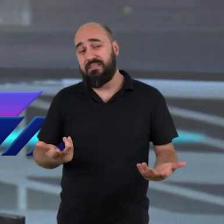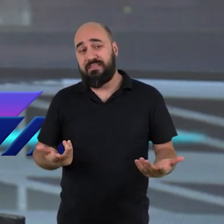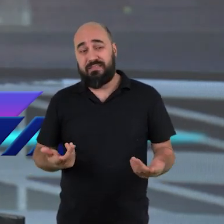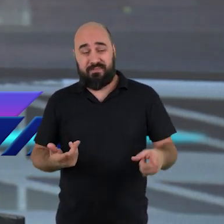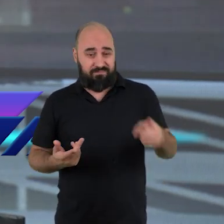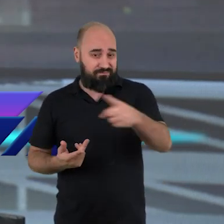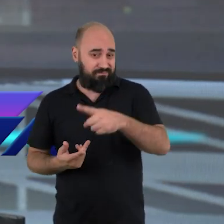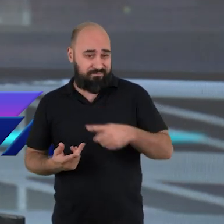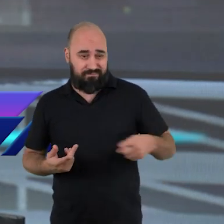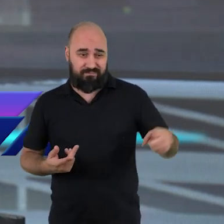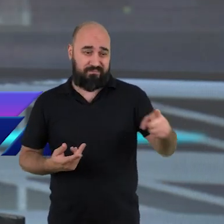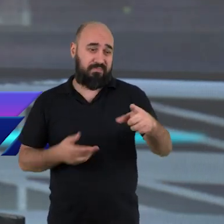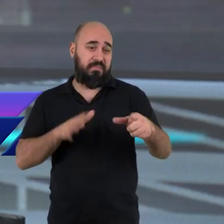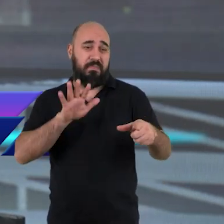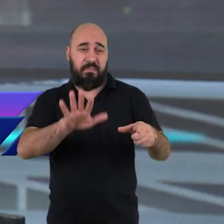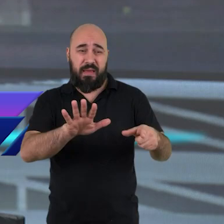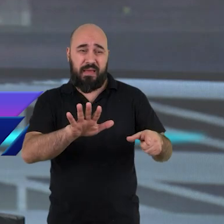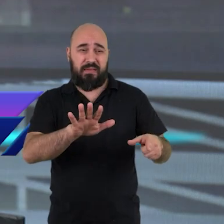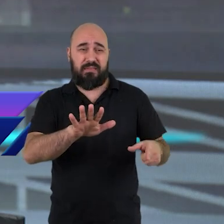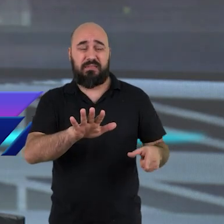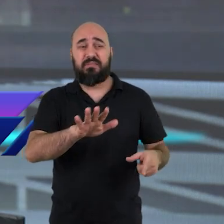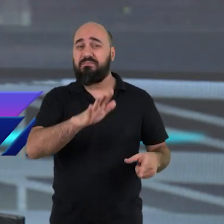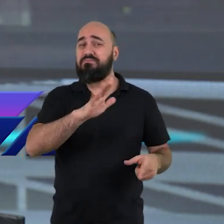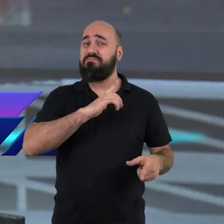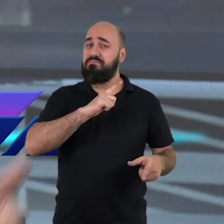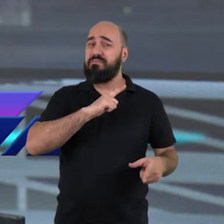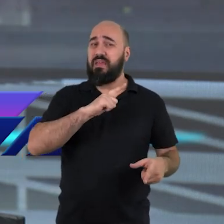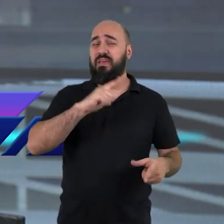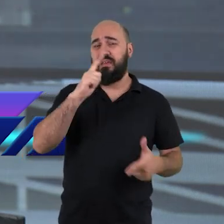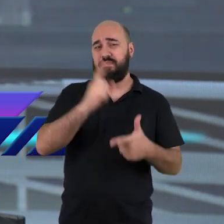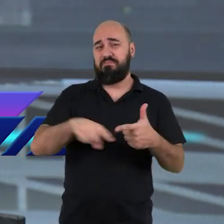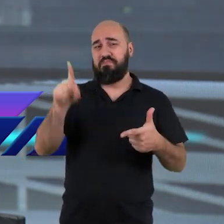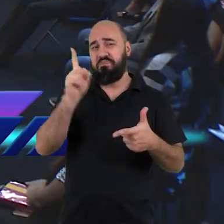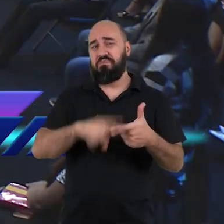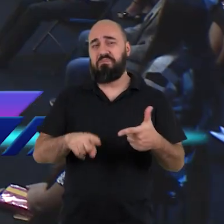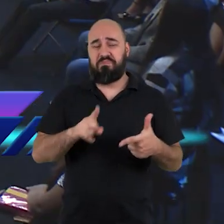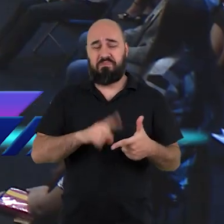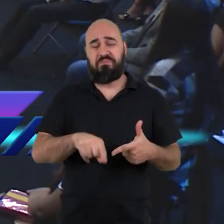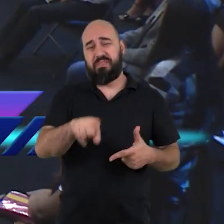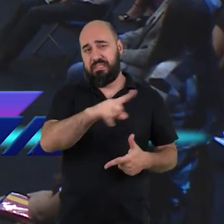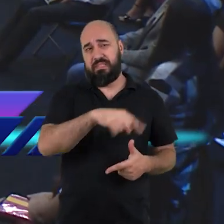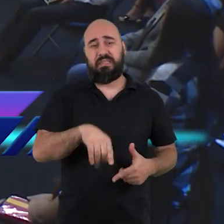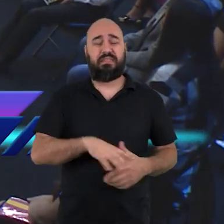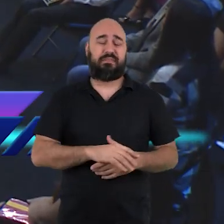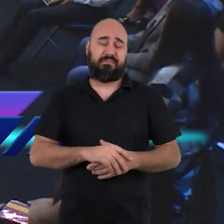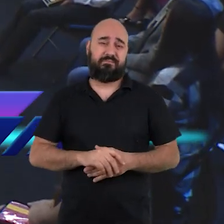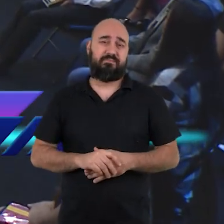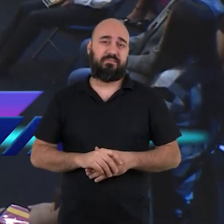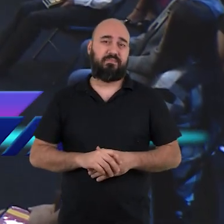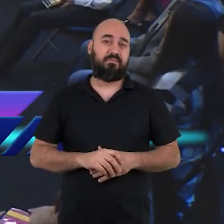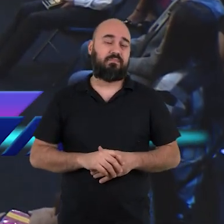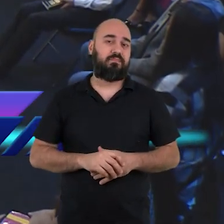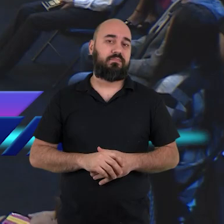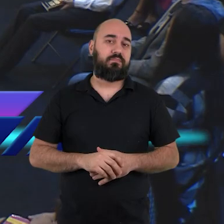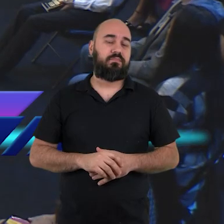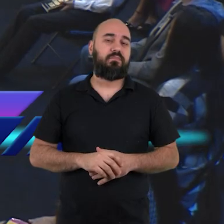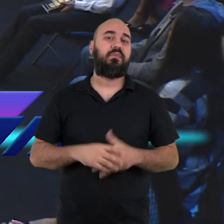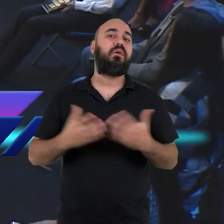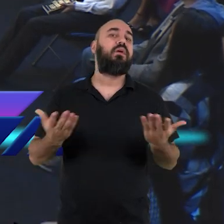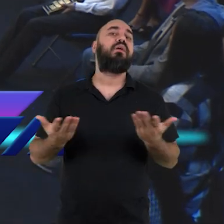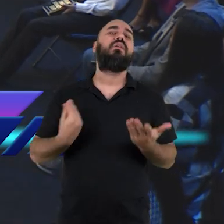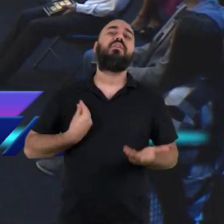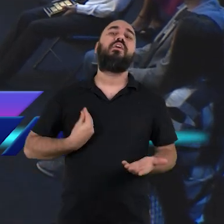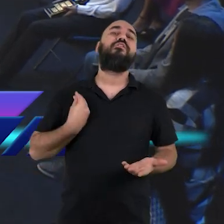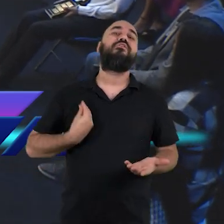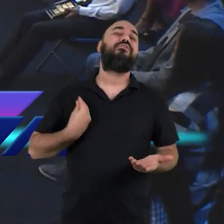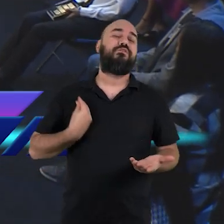insignificante, mas que alguém criou uma tempestade enorme. O que nós vemos na Bíblia é que